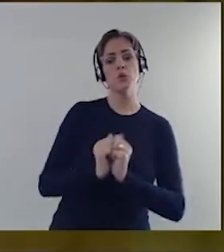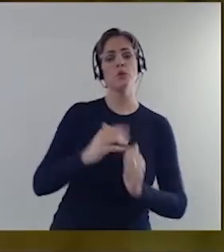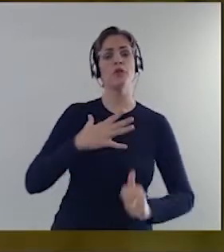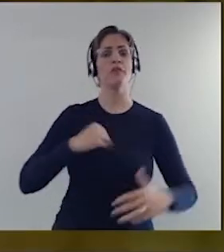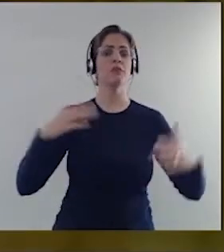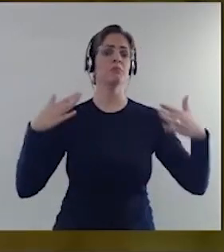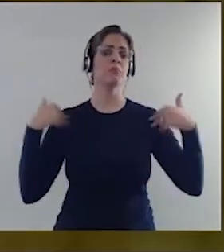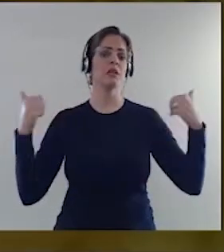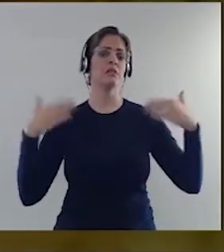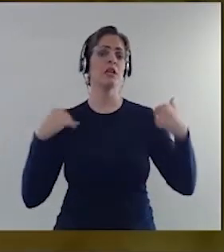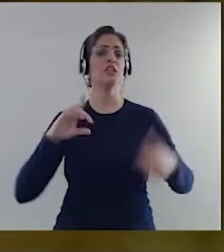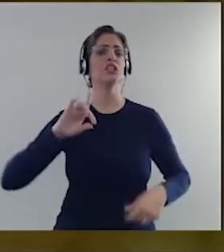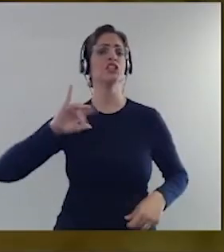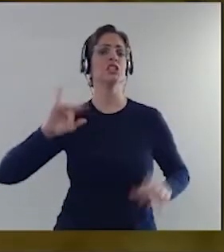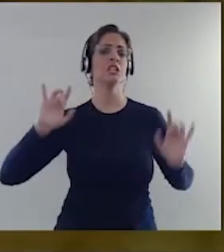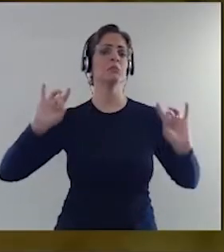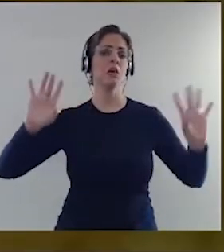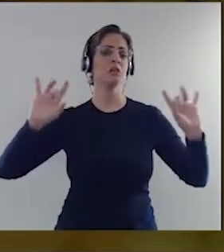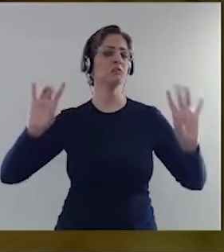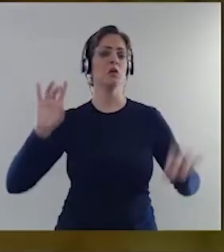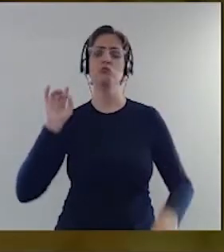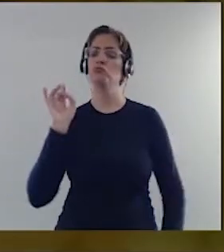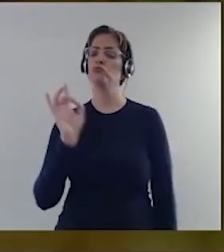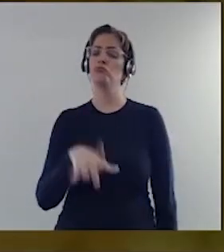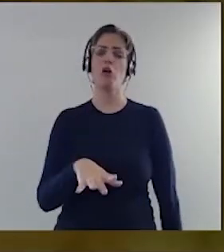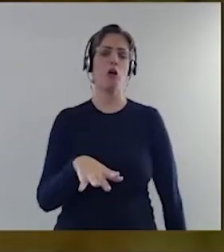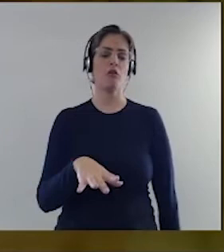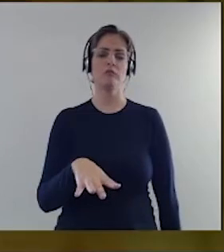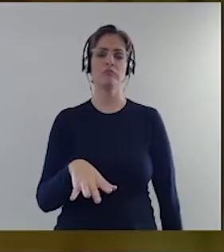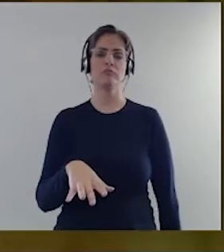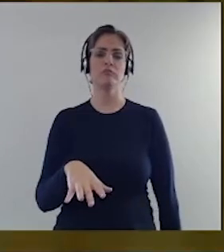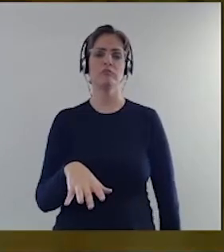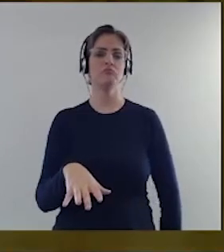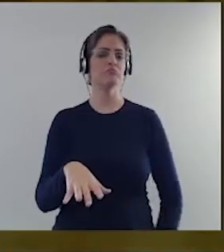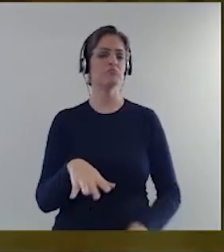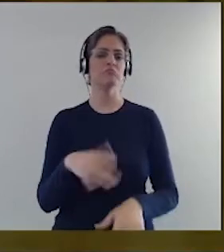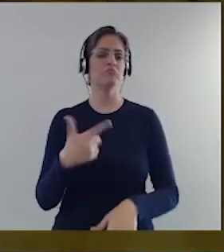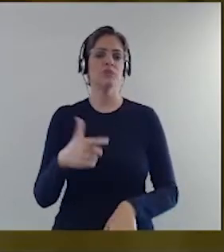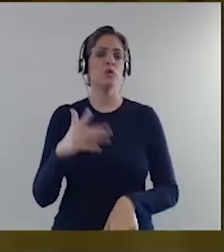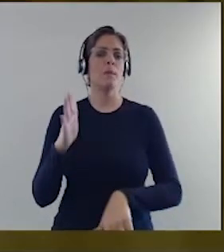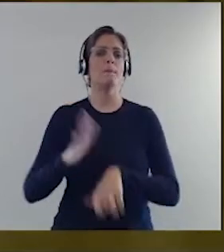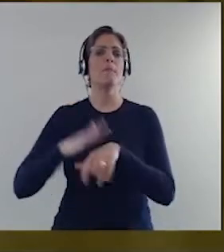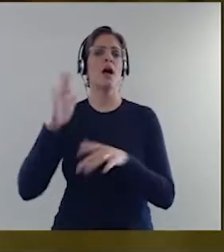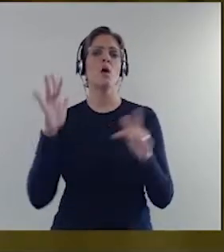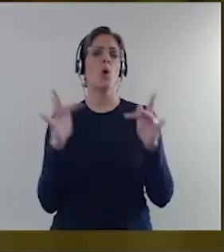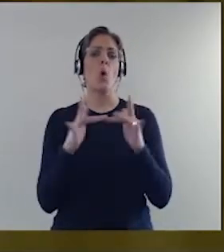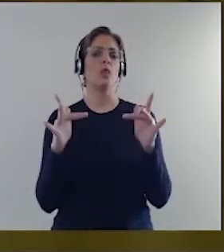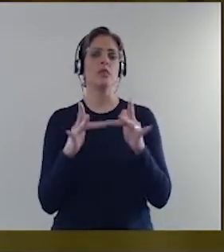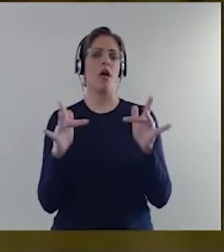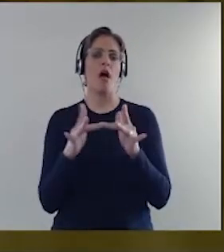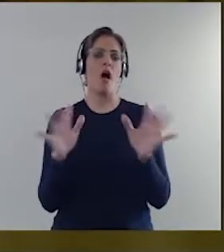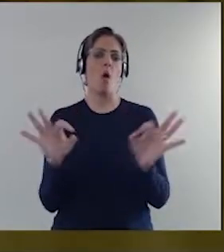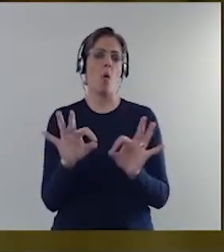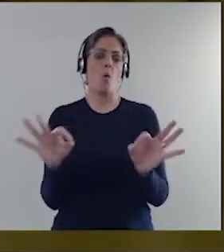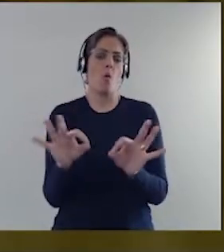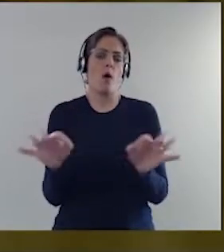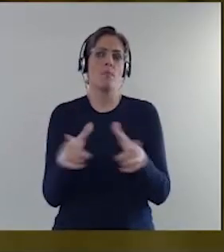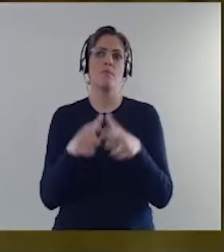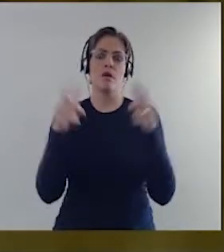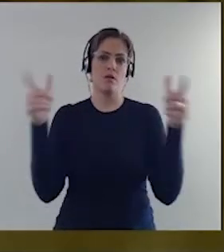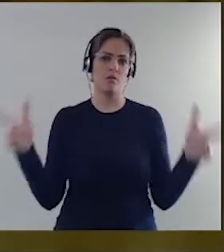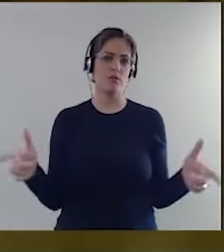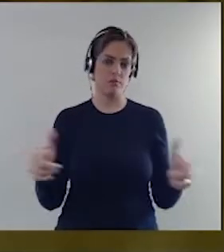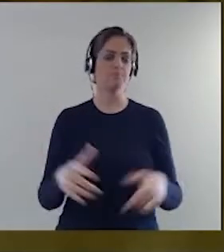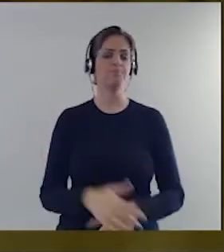juntos algumas datas festivas e praticamente nisso se resumia o contato entre pais e filhos em